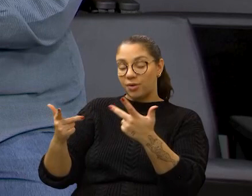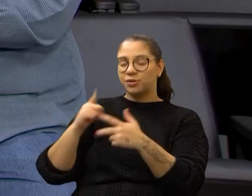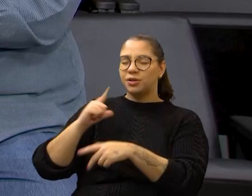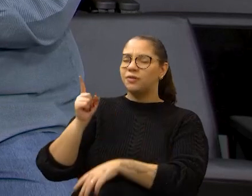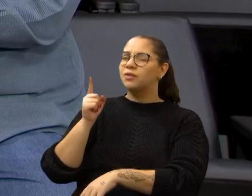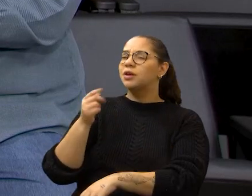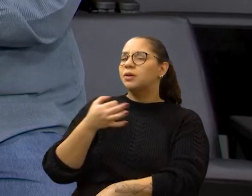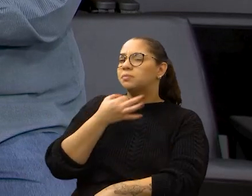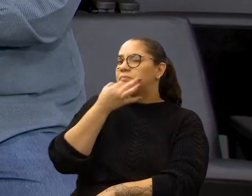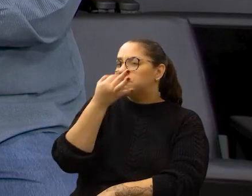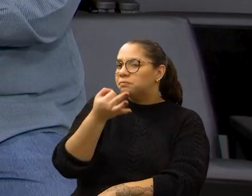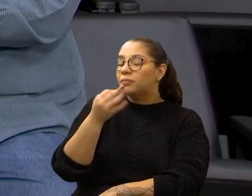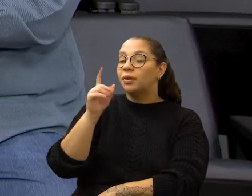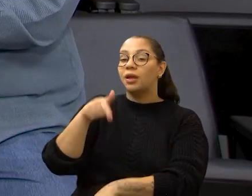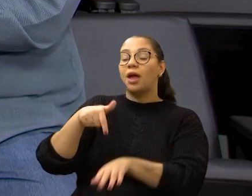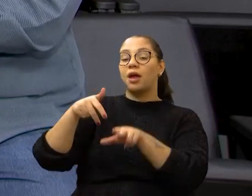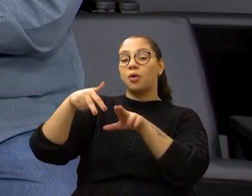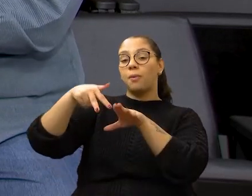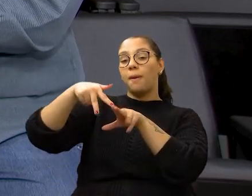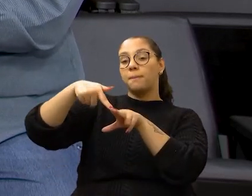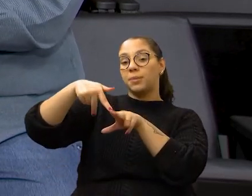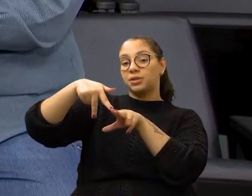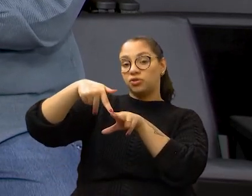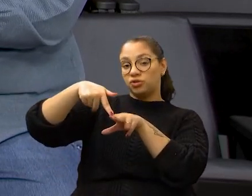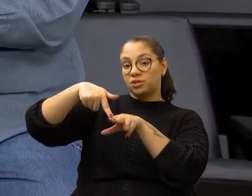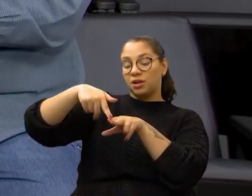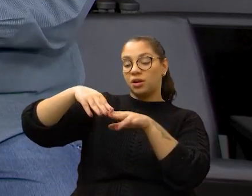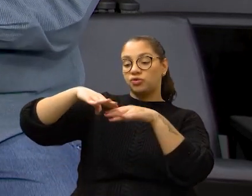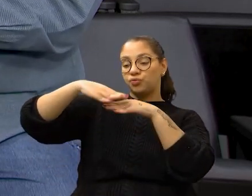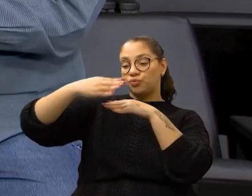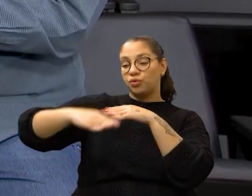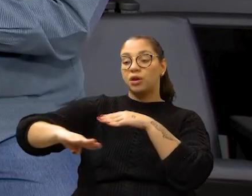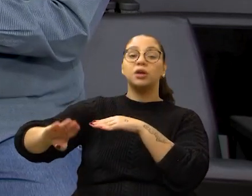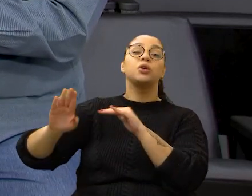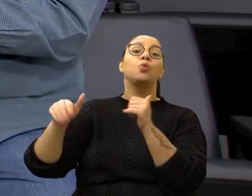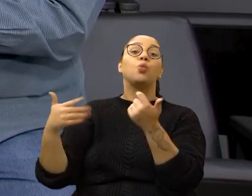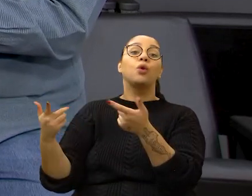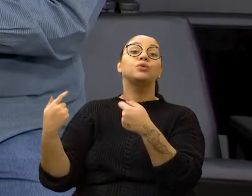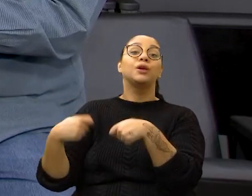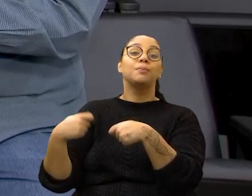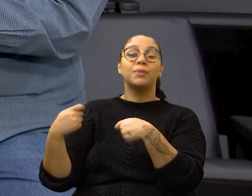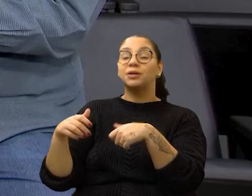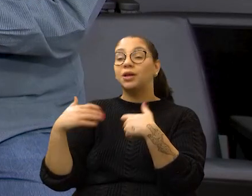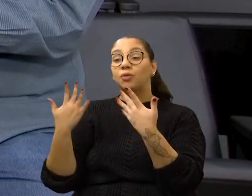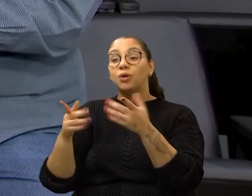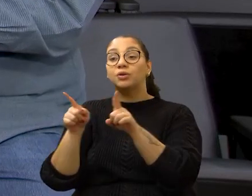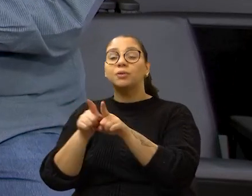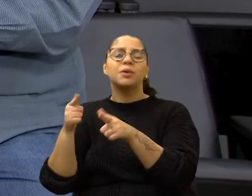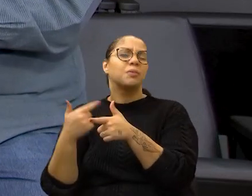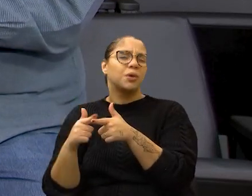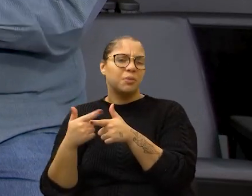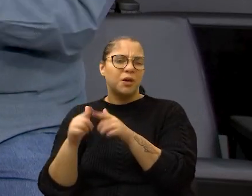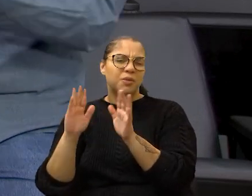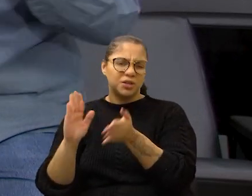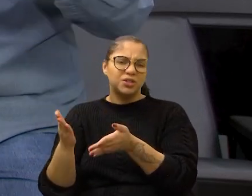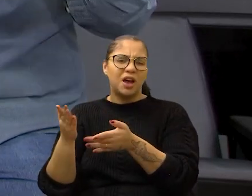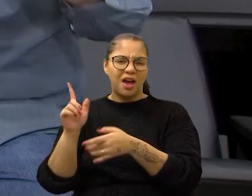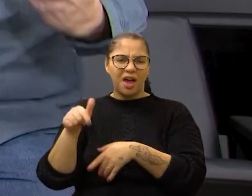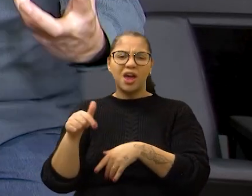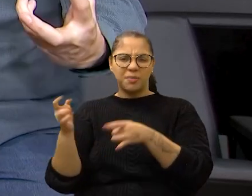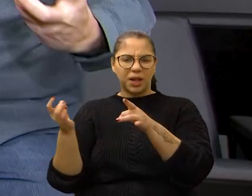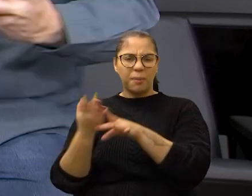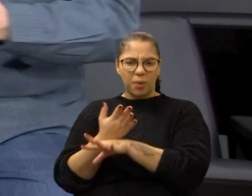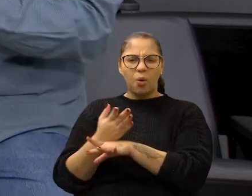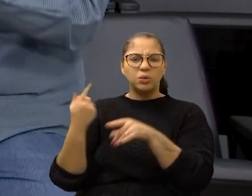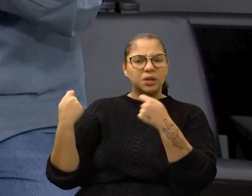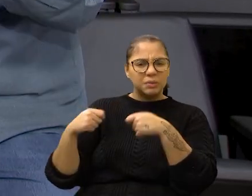um questionamento sobre uma pista de skate. Eu queria saber qual que é essa demanda e qual que é o problema. Já era para essa pista